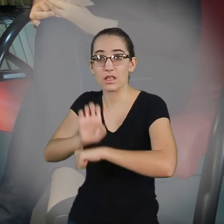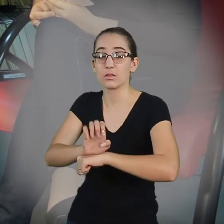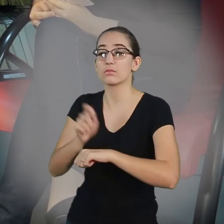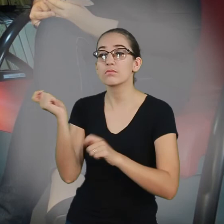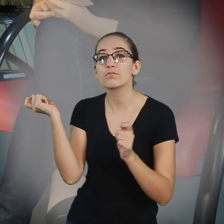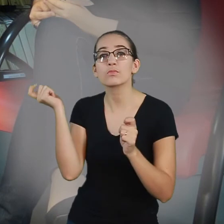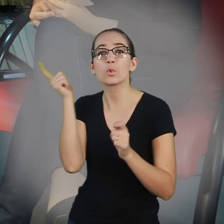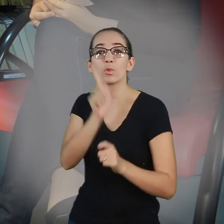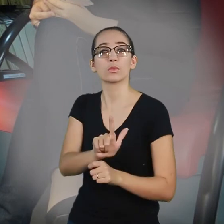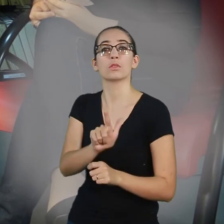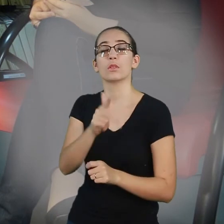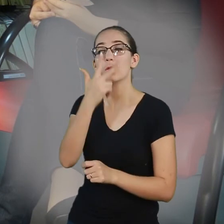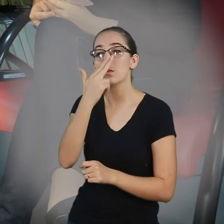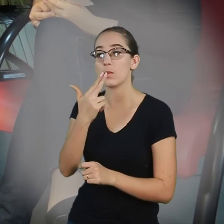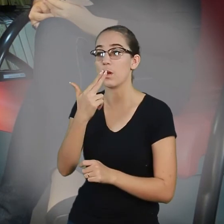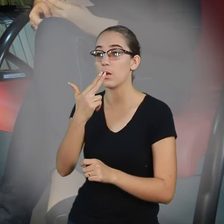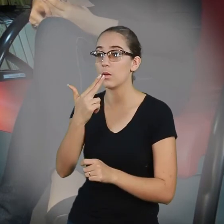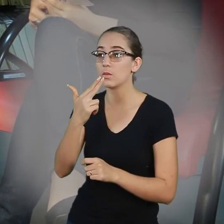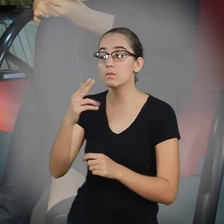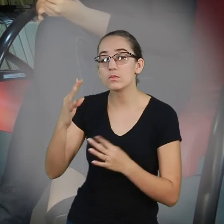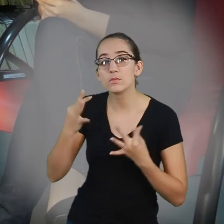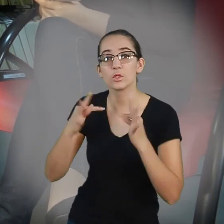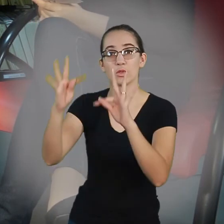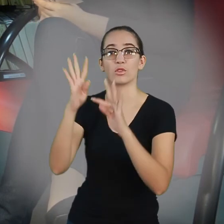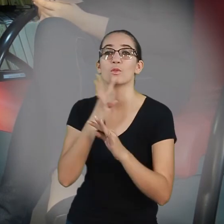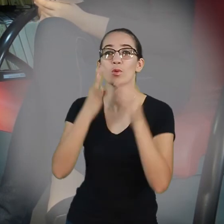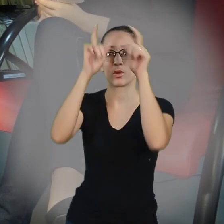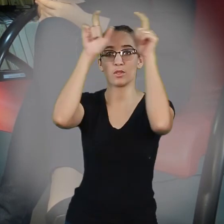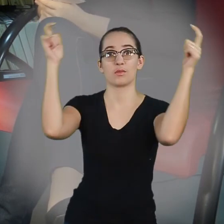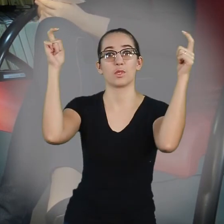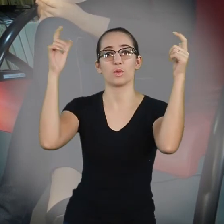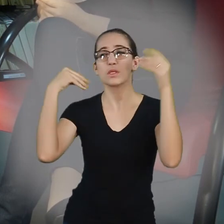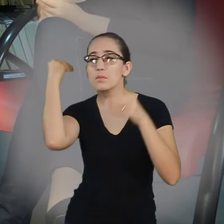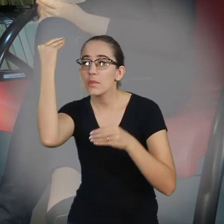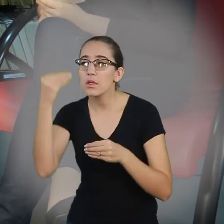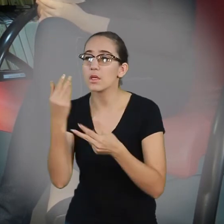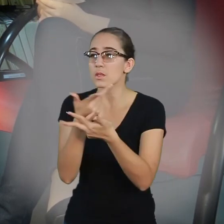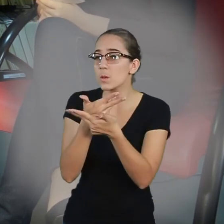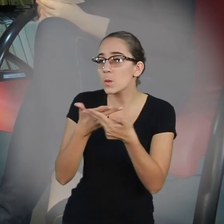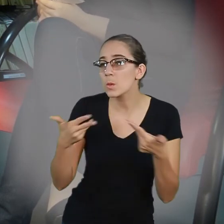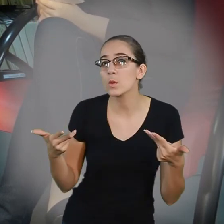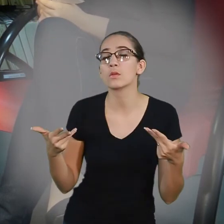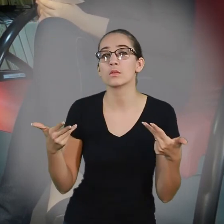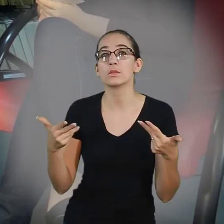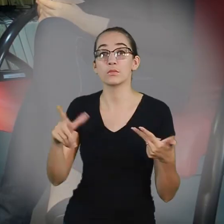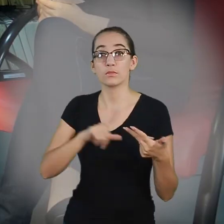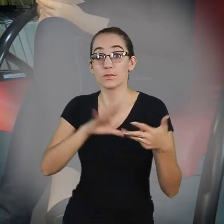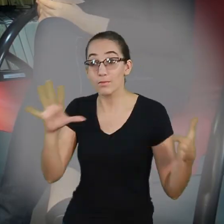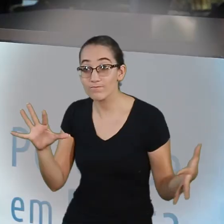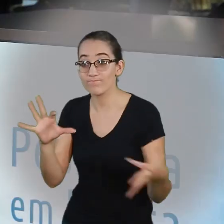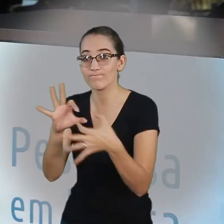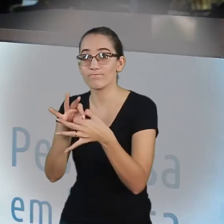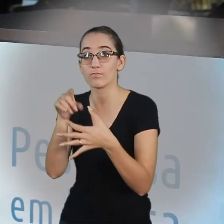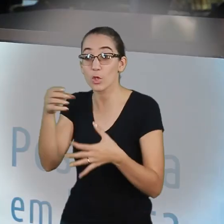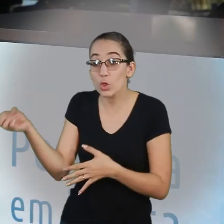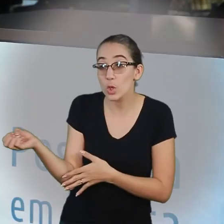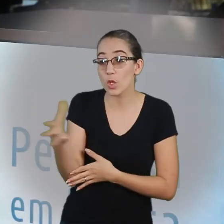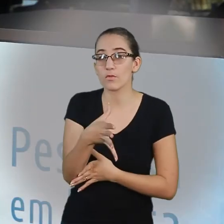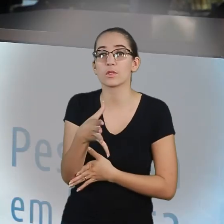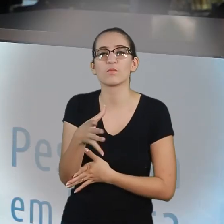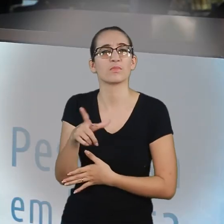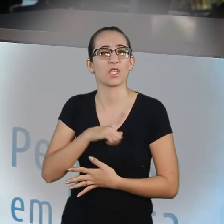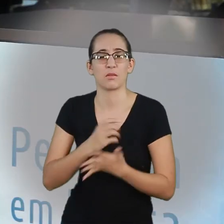que a gente puder fazer a partir da experiência que a gente teve na universidade, na constituição da Aliança para a Inovação, nas